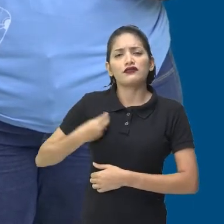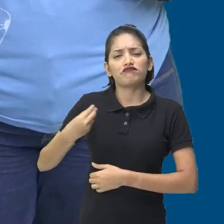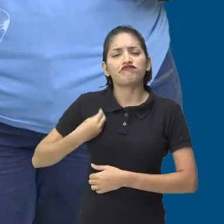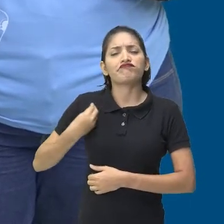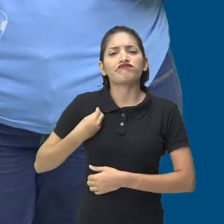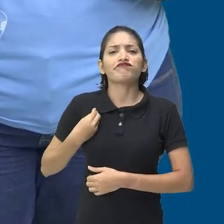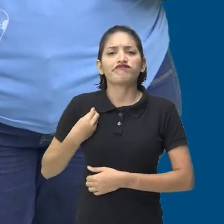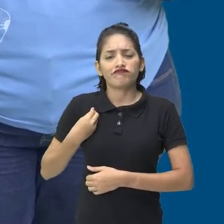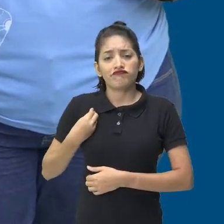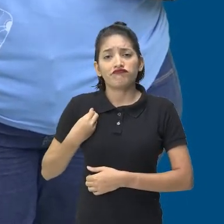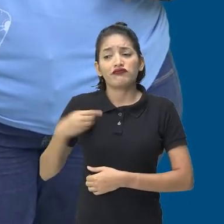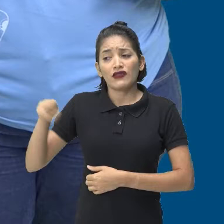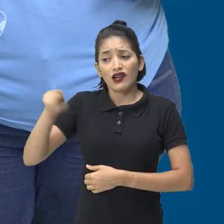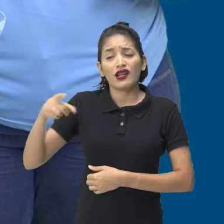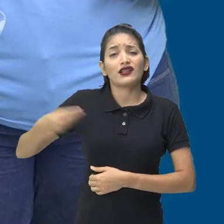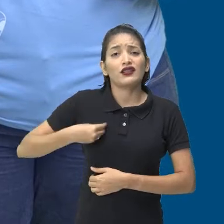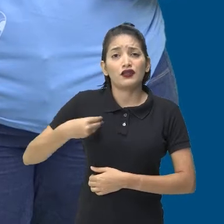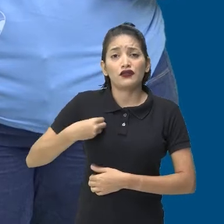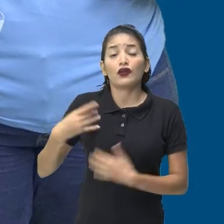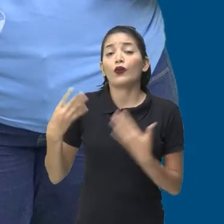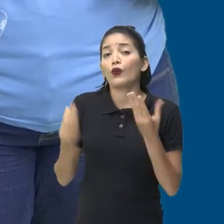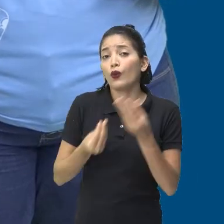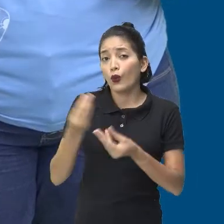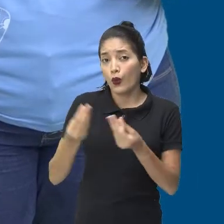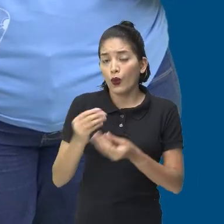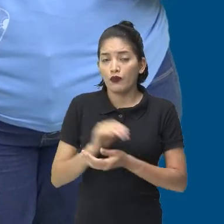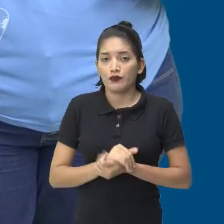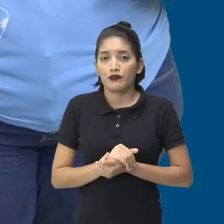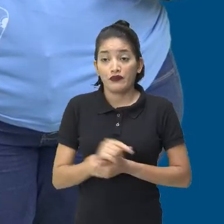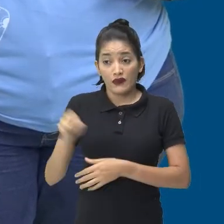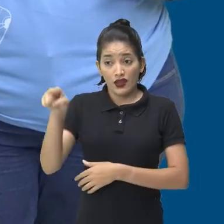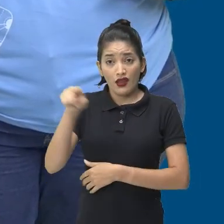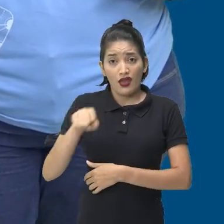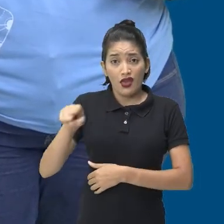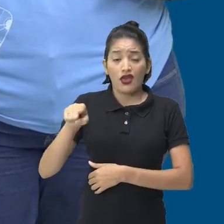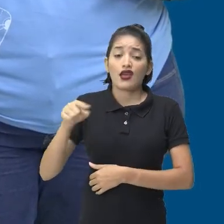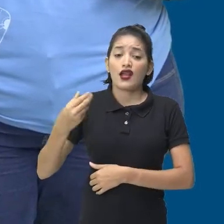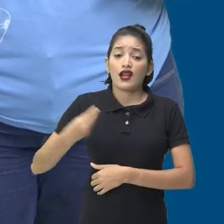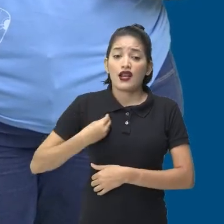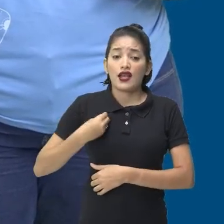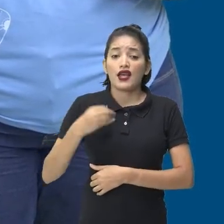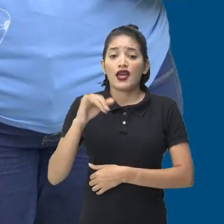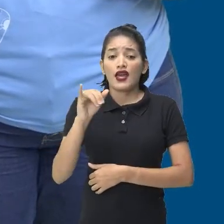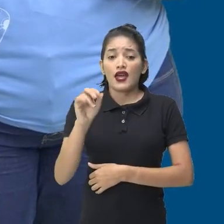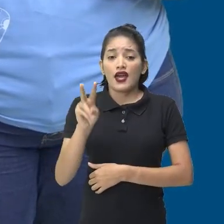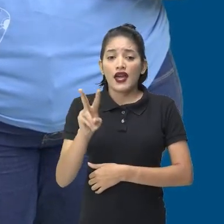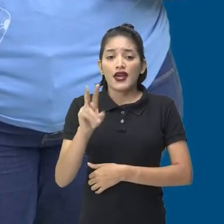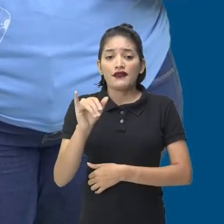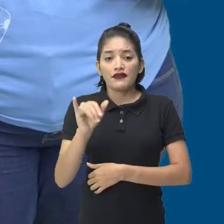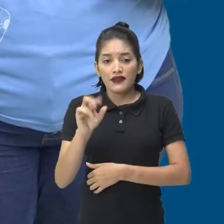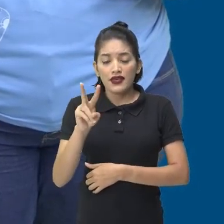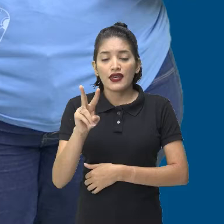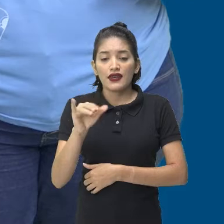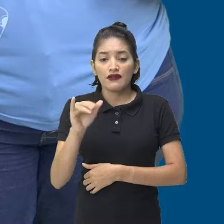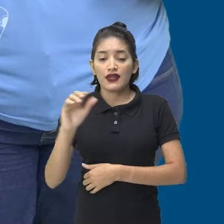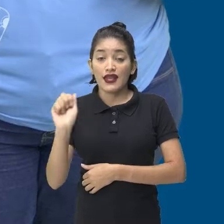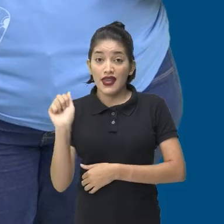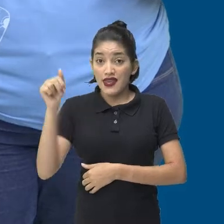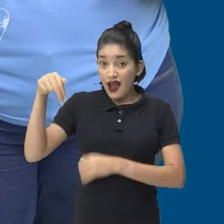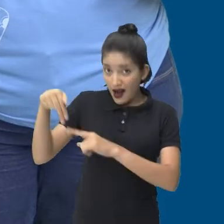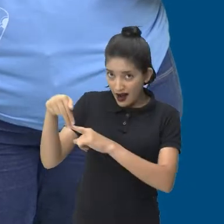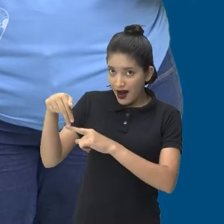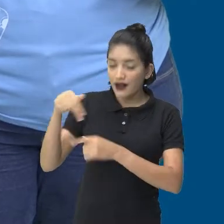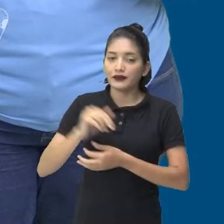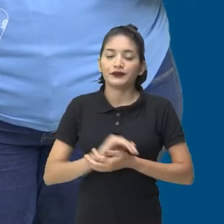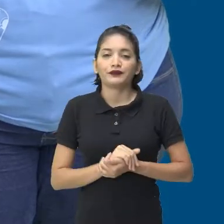morarão, né? Viverão. Posso falar aqui, ellos vivirão. Tá certo?